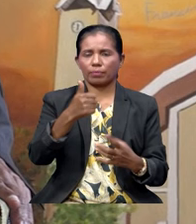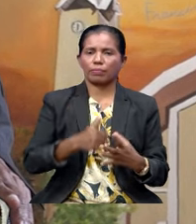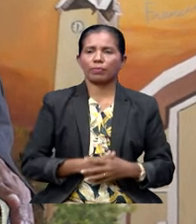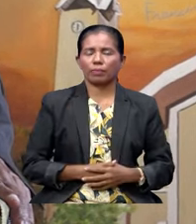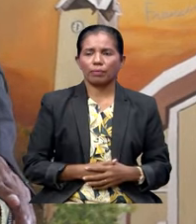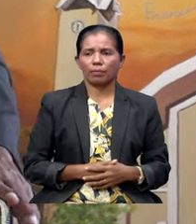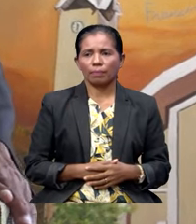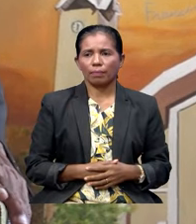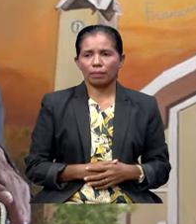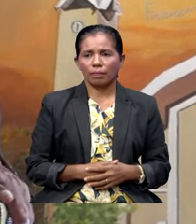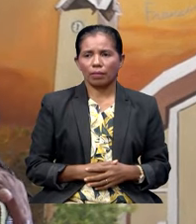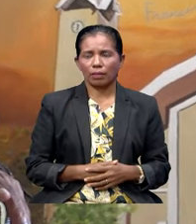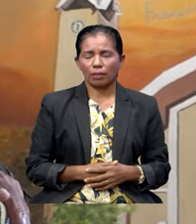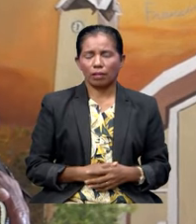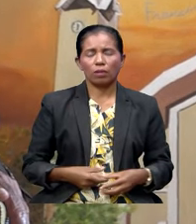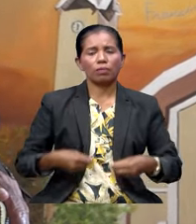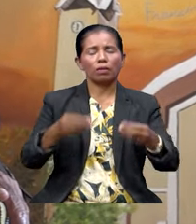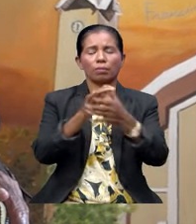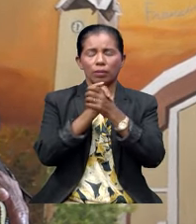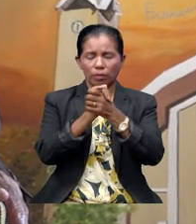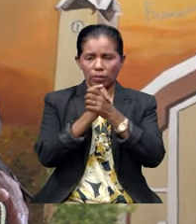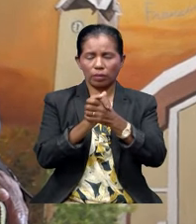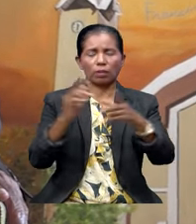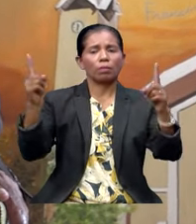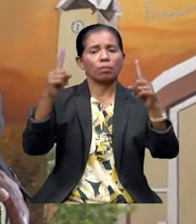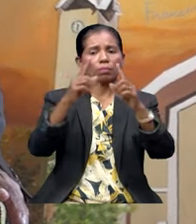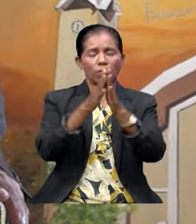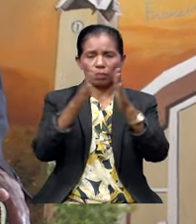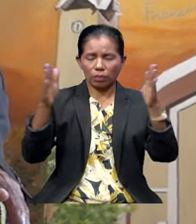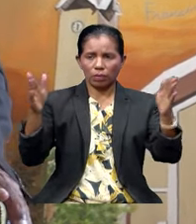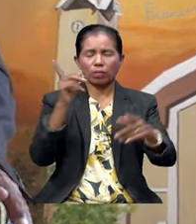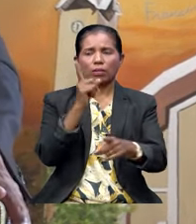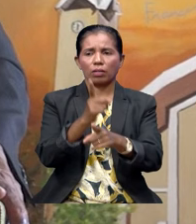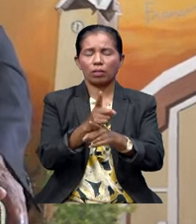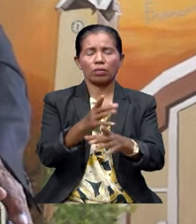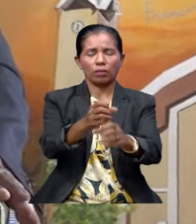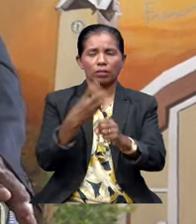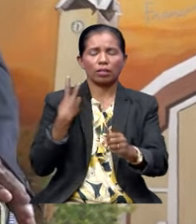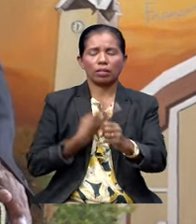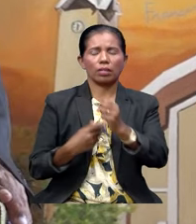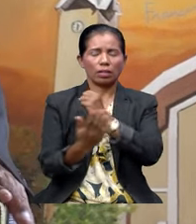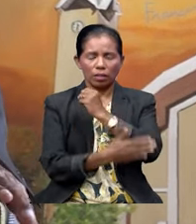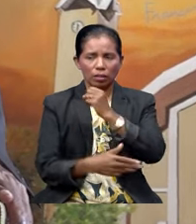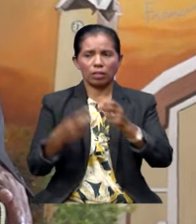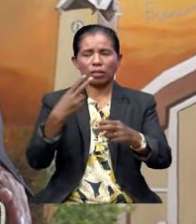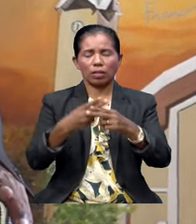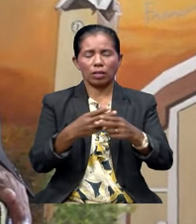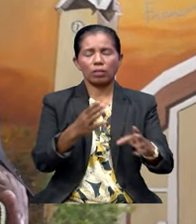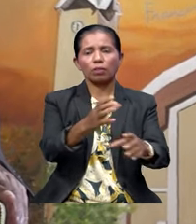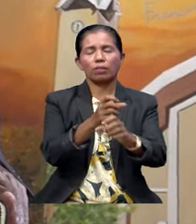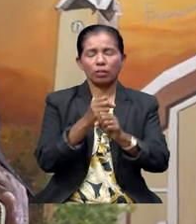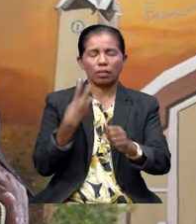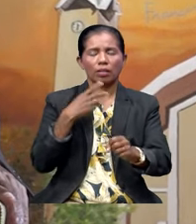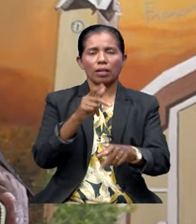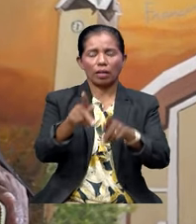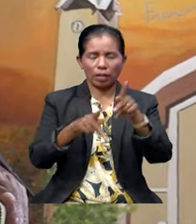bem? Congratulação, boa de podermos. Foti de Nerai Nenaram, foti de Nepovo Nenaram. Papa,